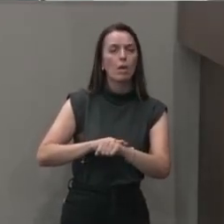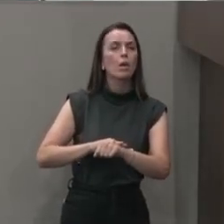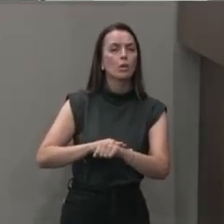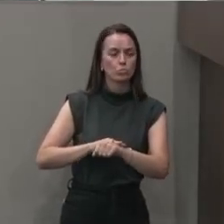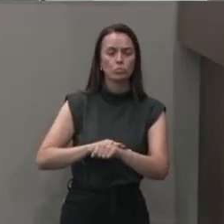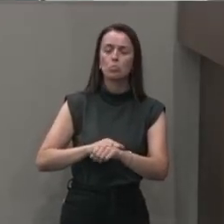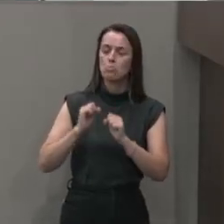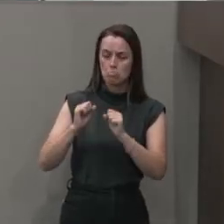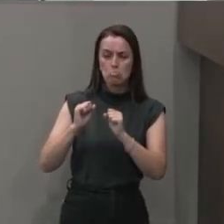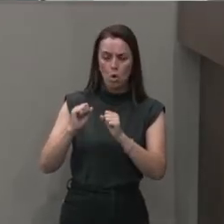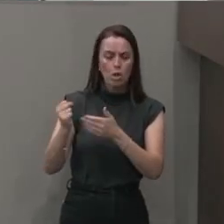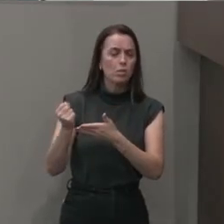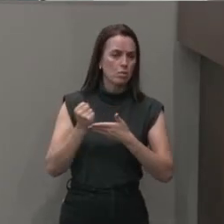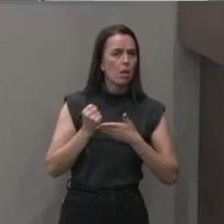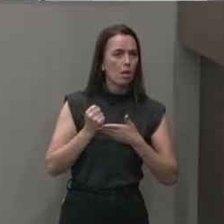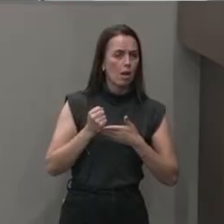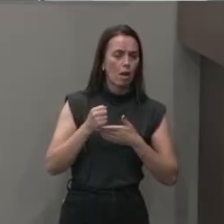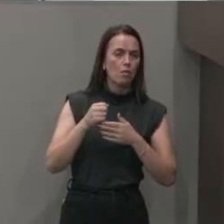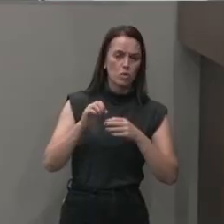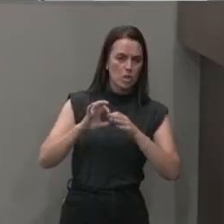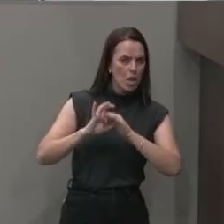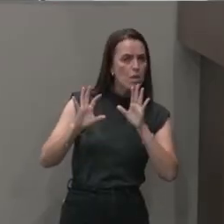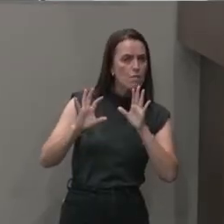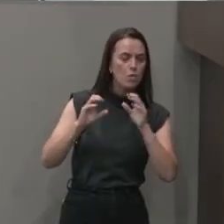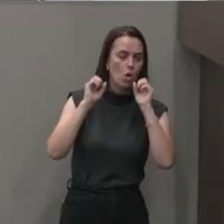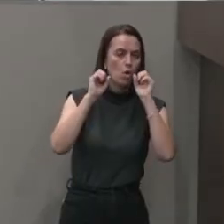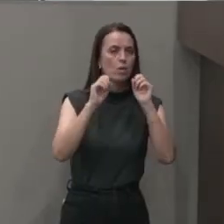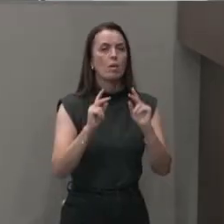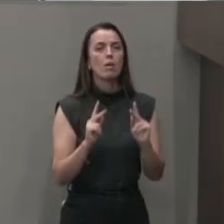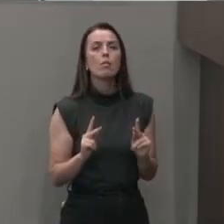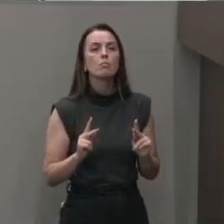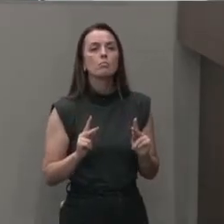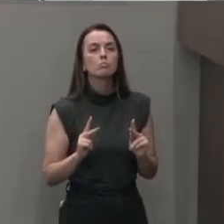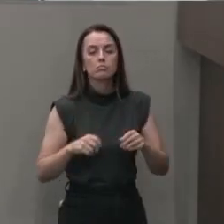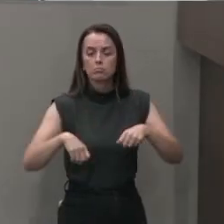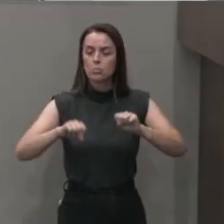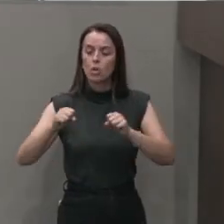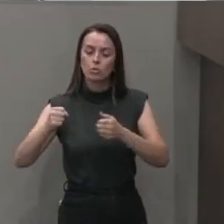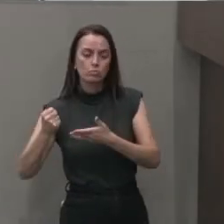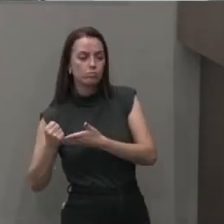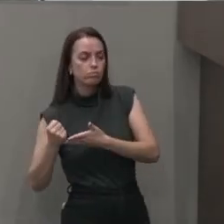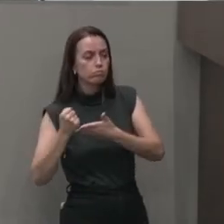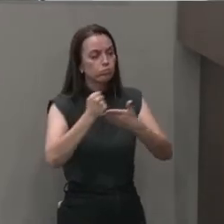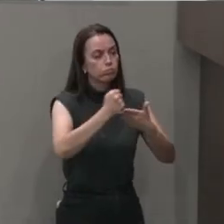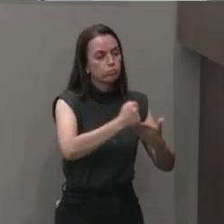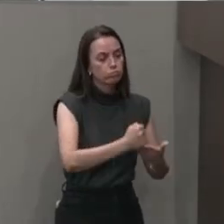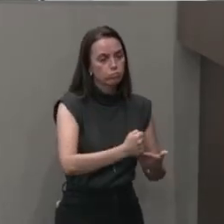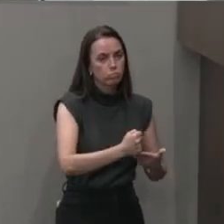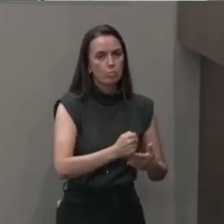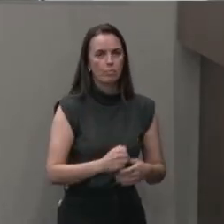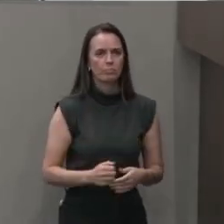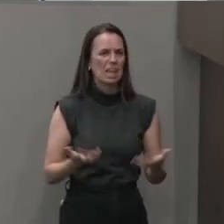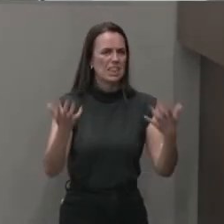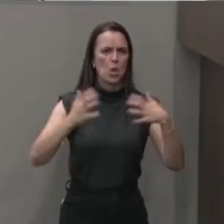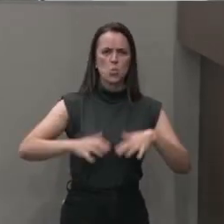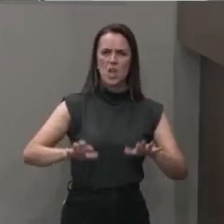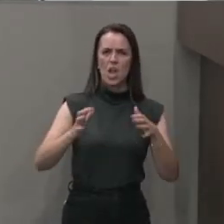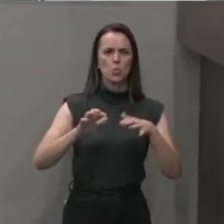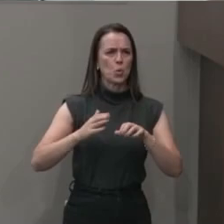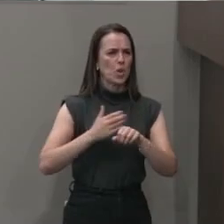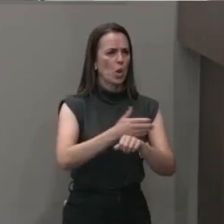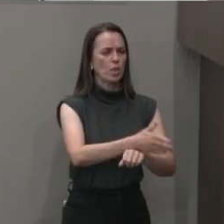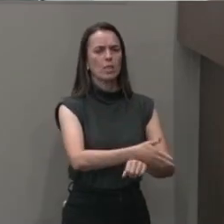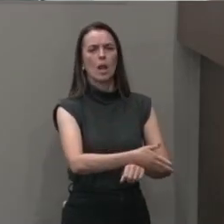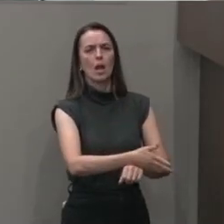tranquilo, beleza. Já sai ali na plancheta, o motoboy diz, pô, vou lá, vou entregar lá reto, certinho, não tem erro. Ah, não quero entrar no condomínio, não pode